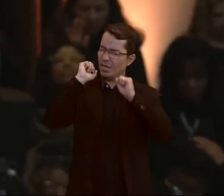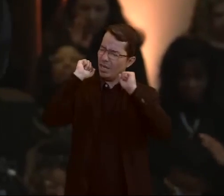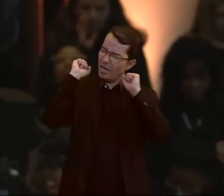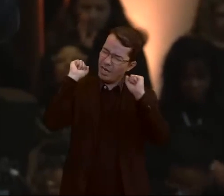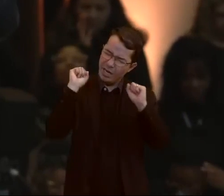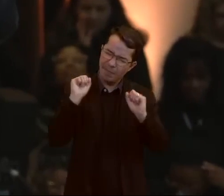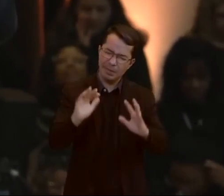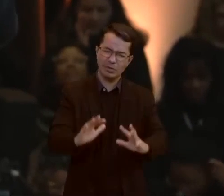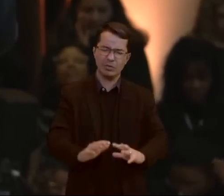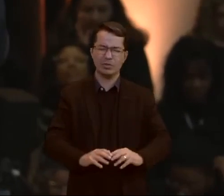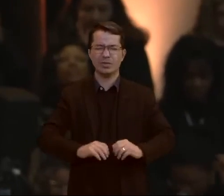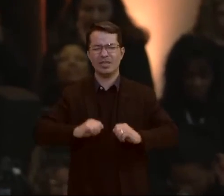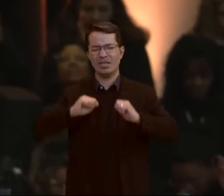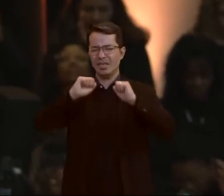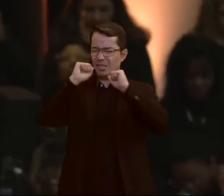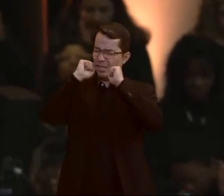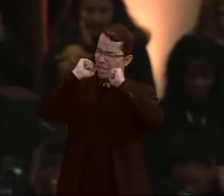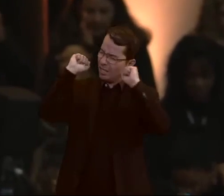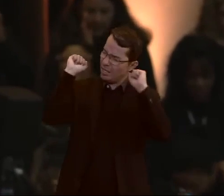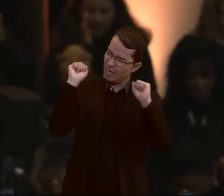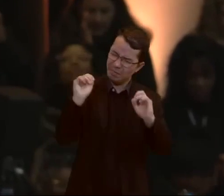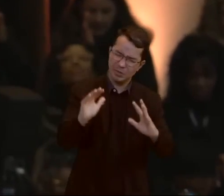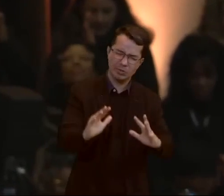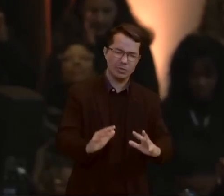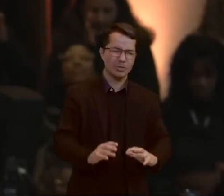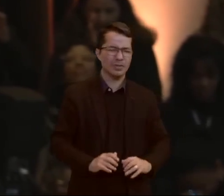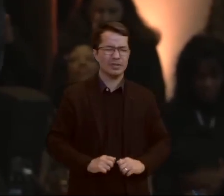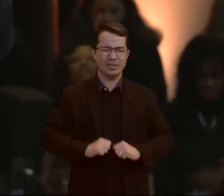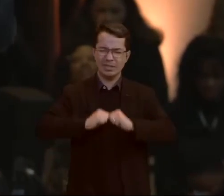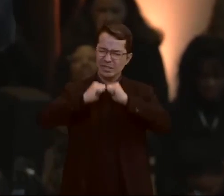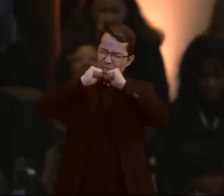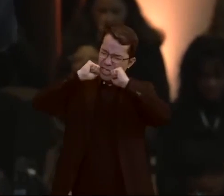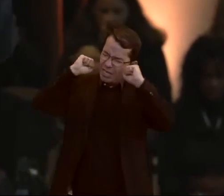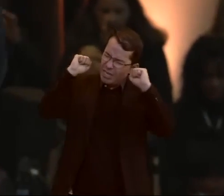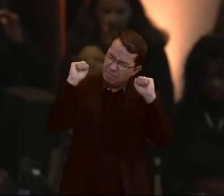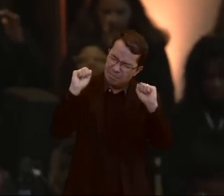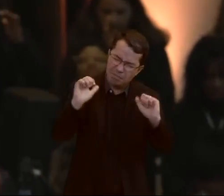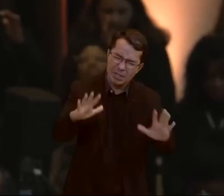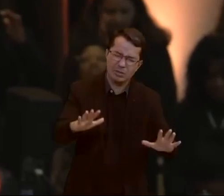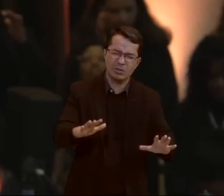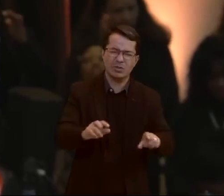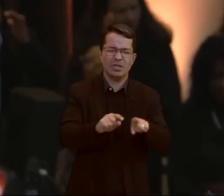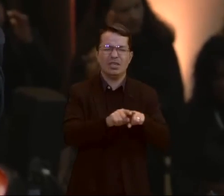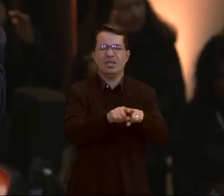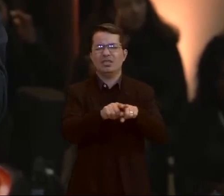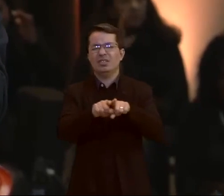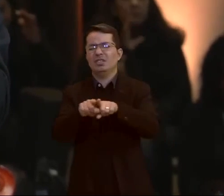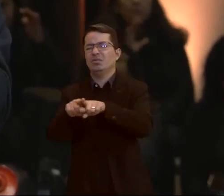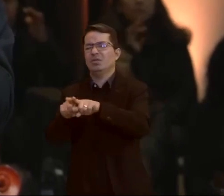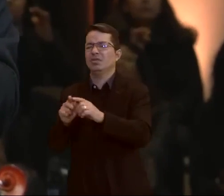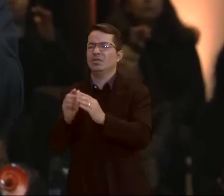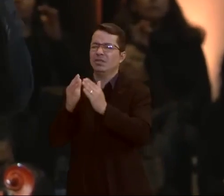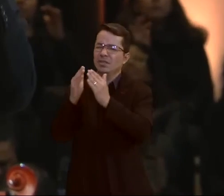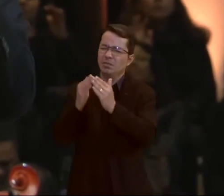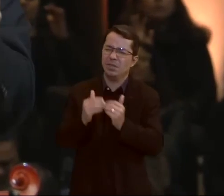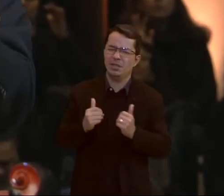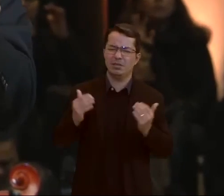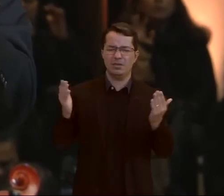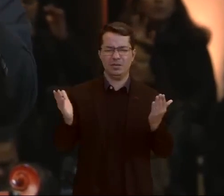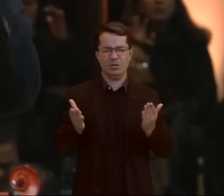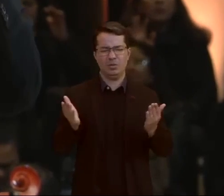filhos, abençoa esses teus filhos, abençoa. É aquilo que eu te peço,